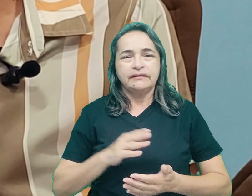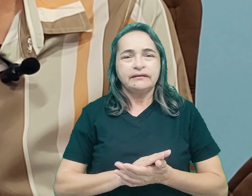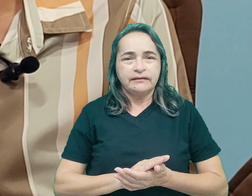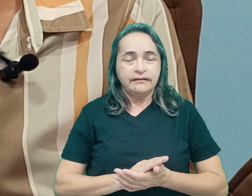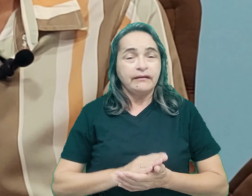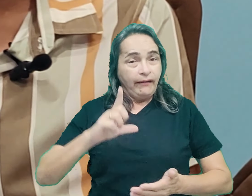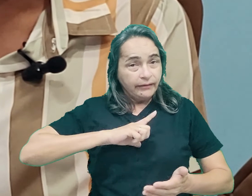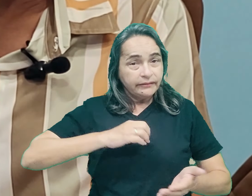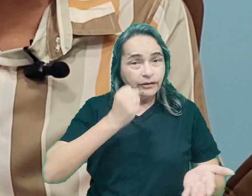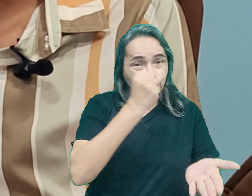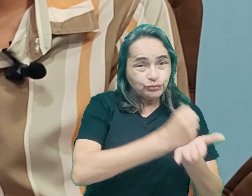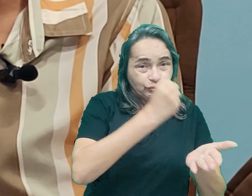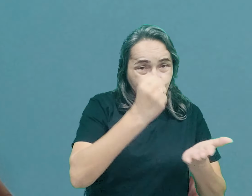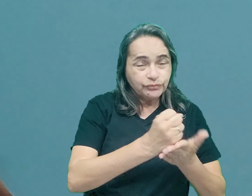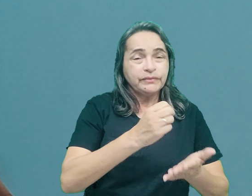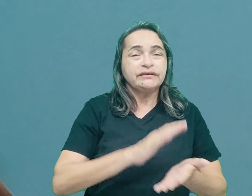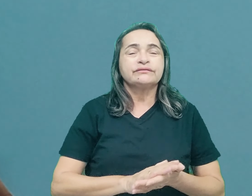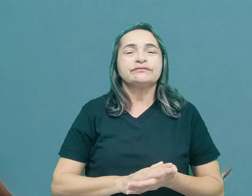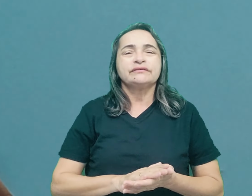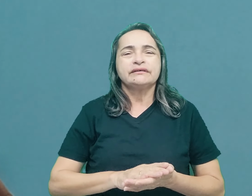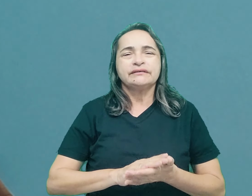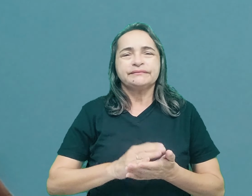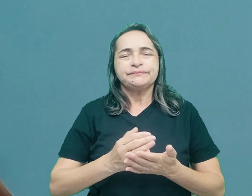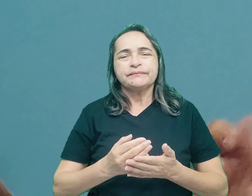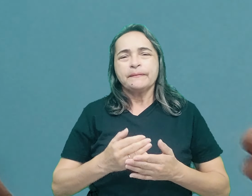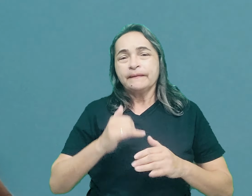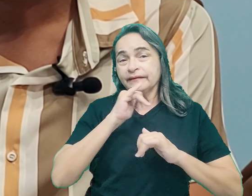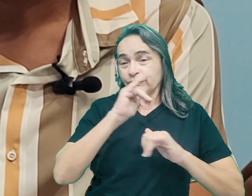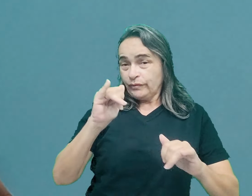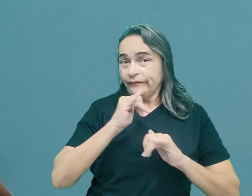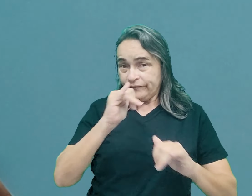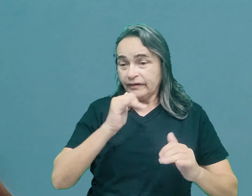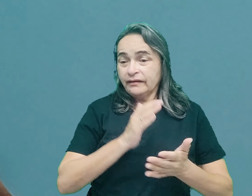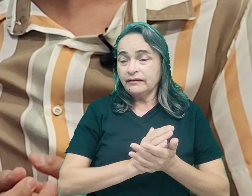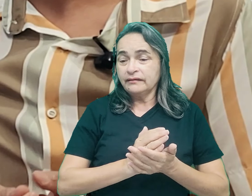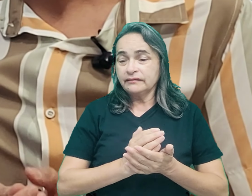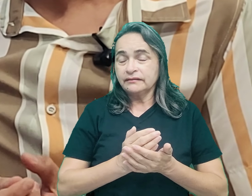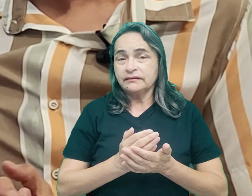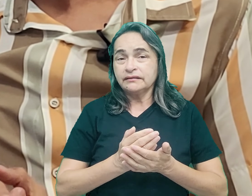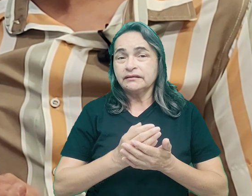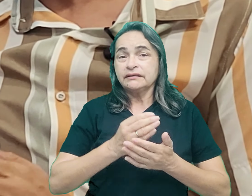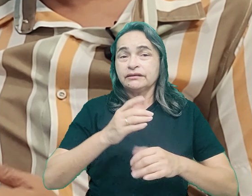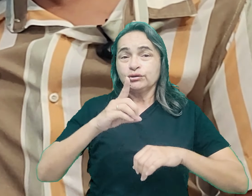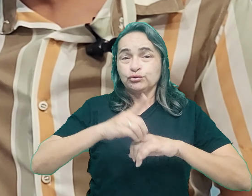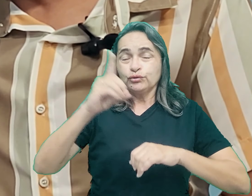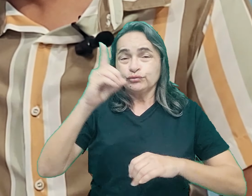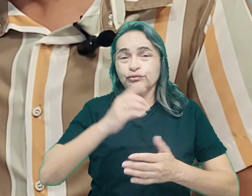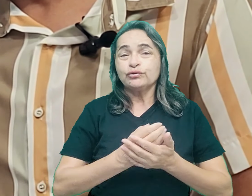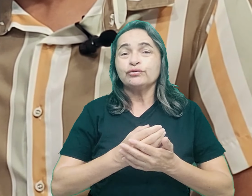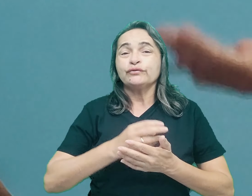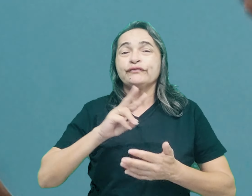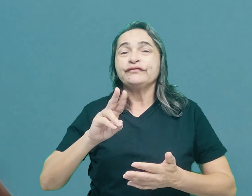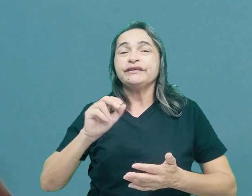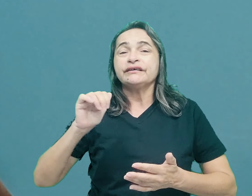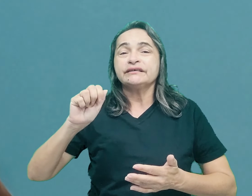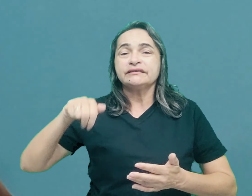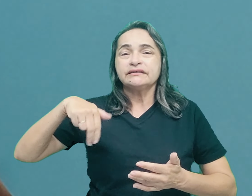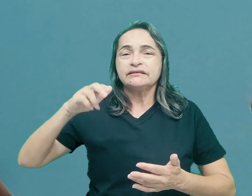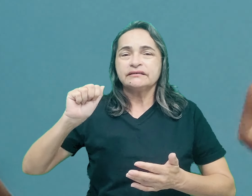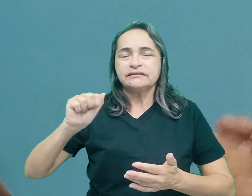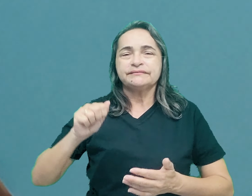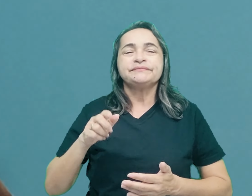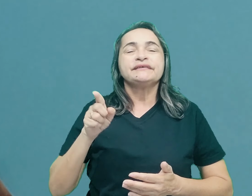cidade. Proferido por quem? Dr. José Girão e Dr. Viana. No livro que você